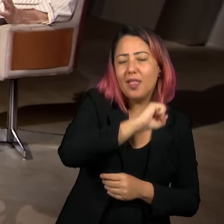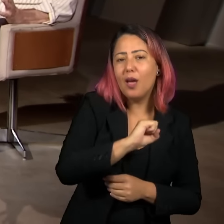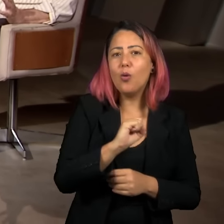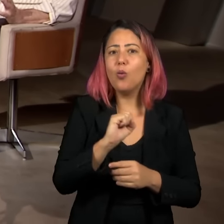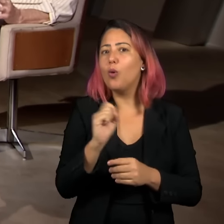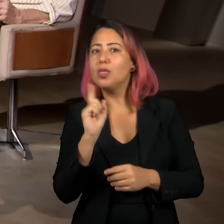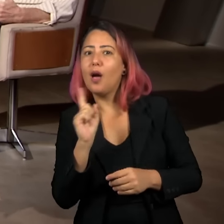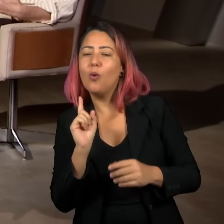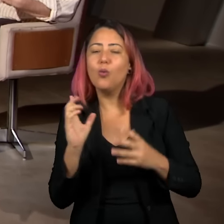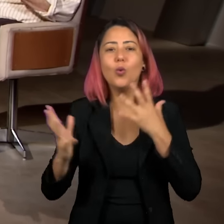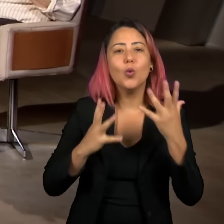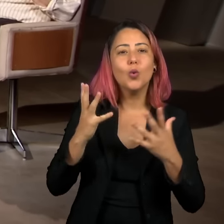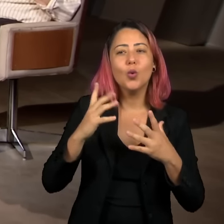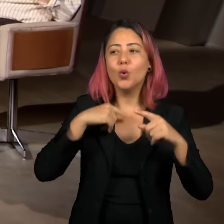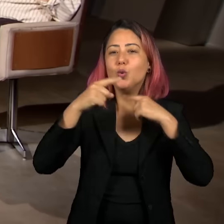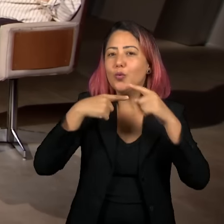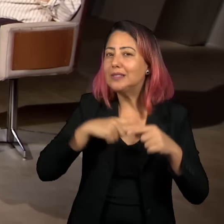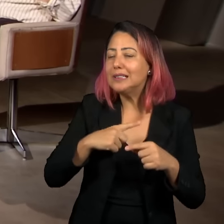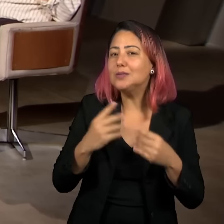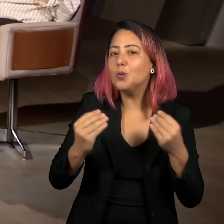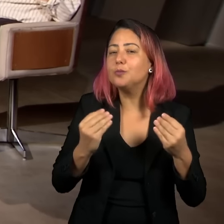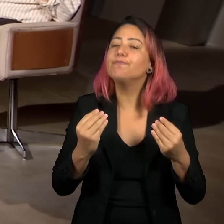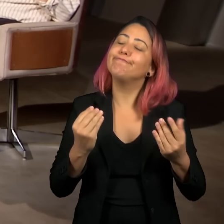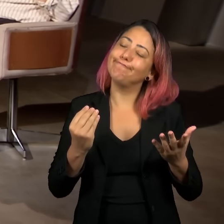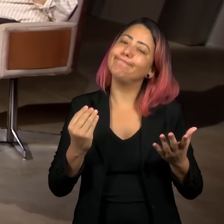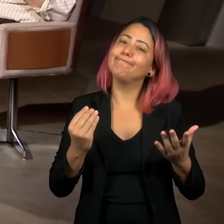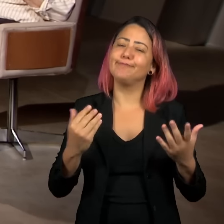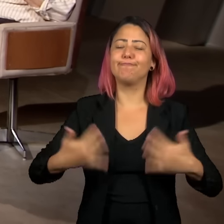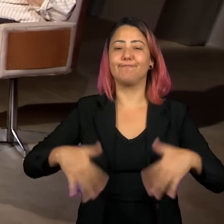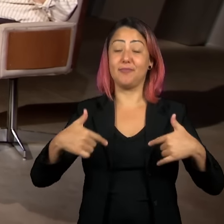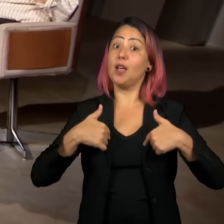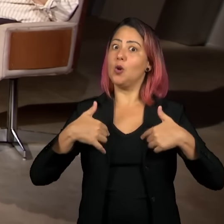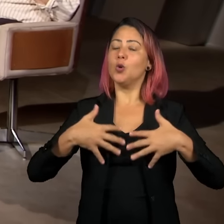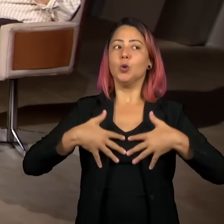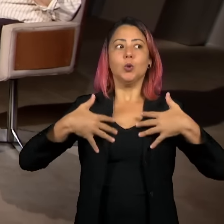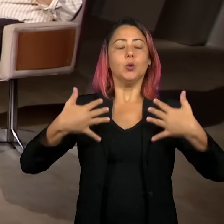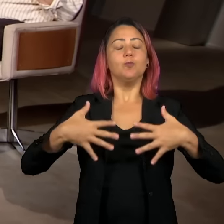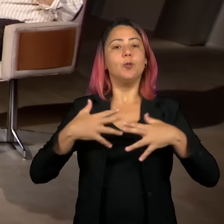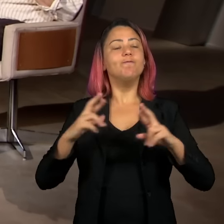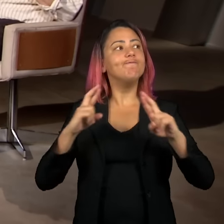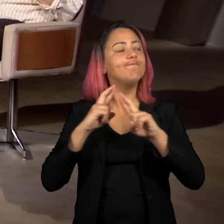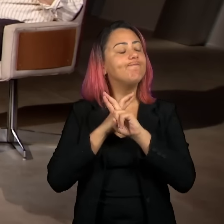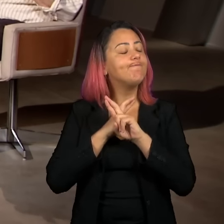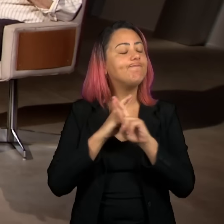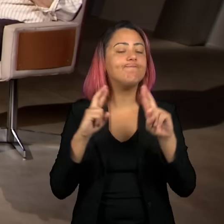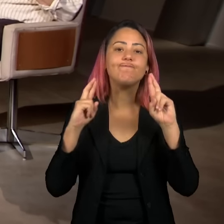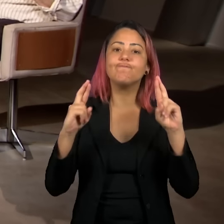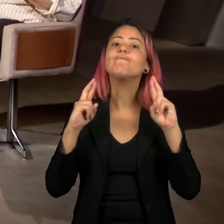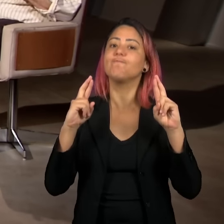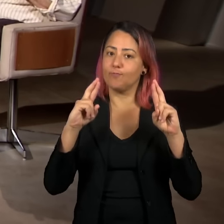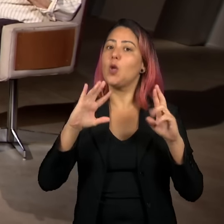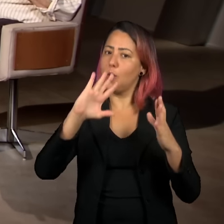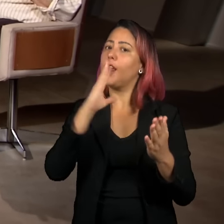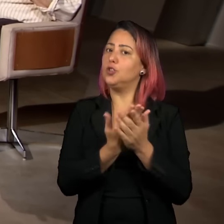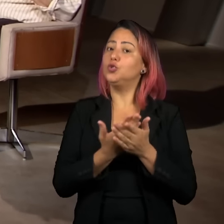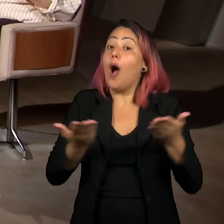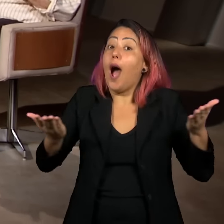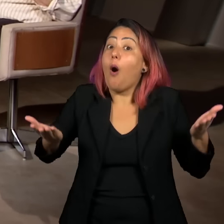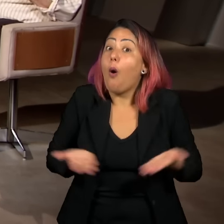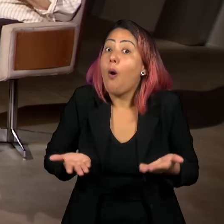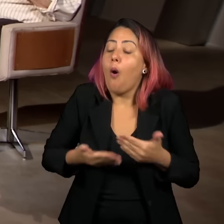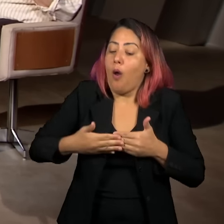mais então eu assim tô extremamente otimista provavelmente a gente vai atingir agora